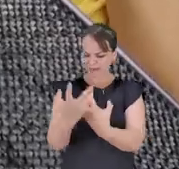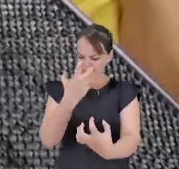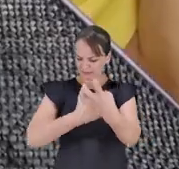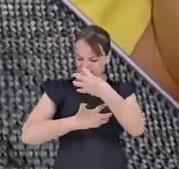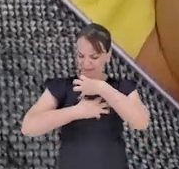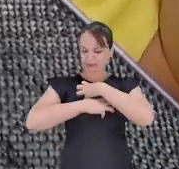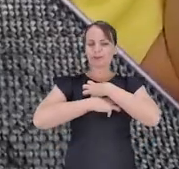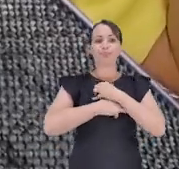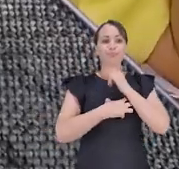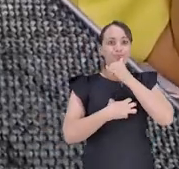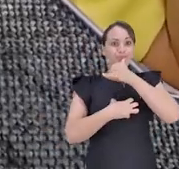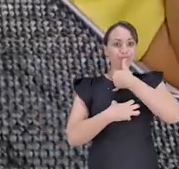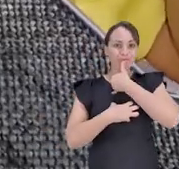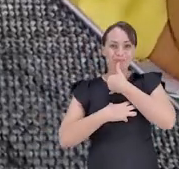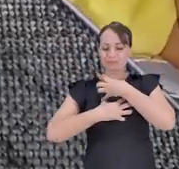lembranças,